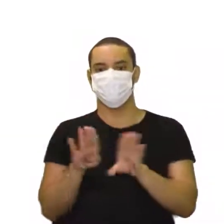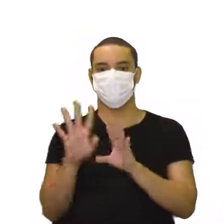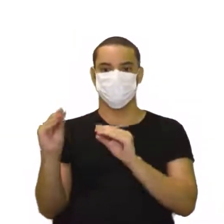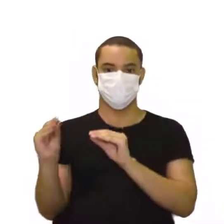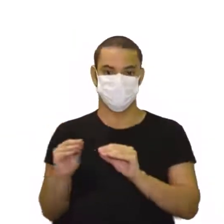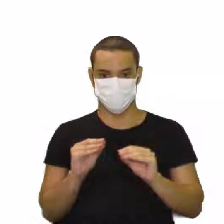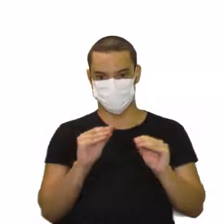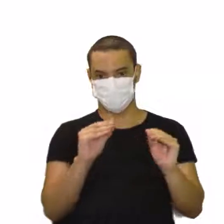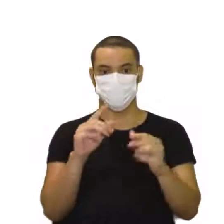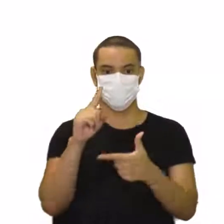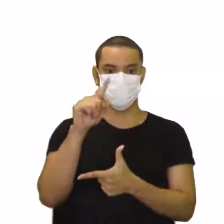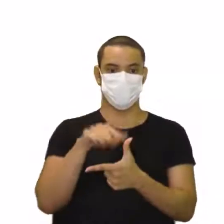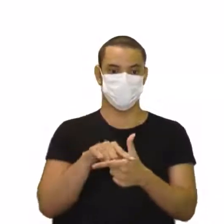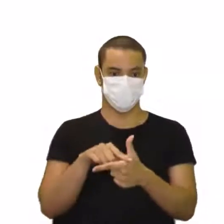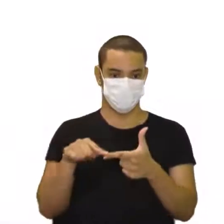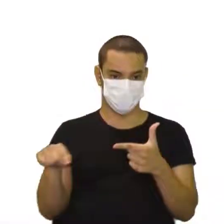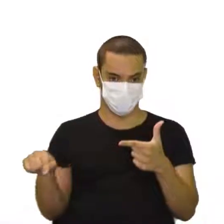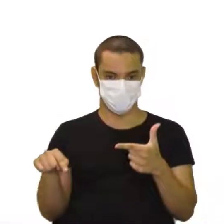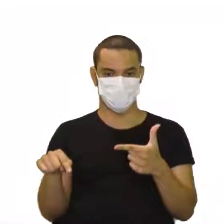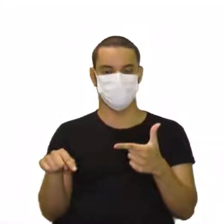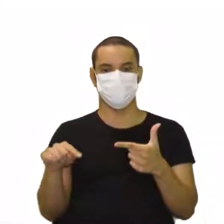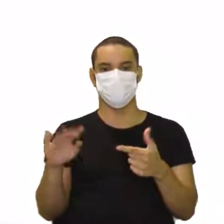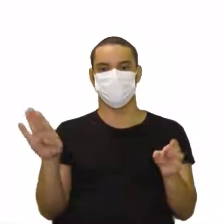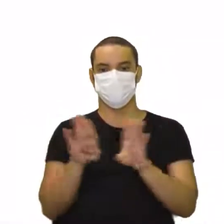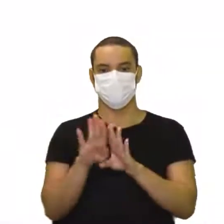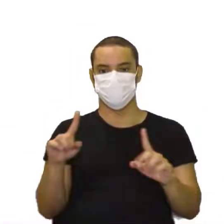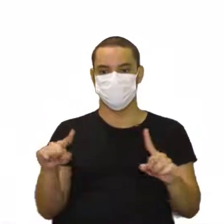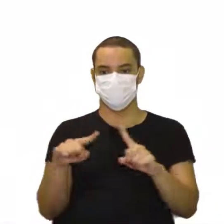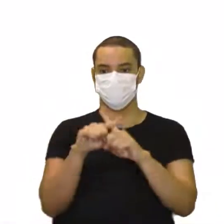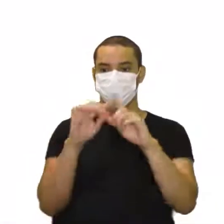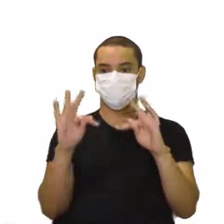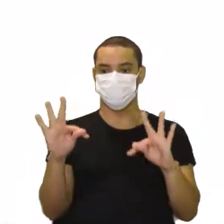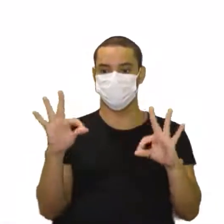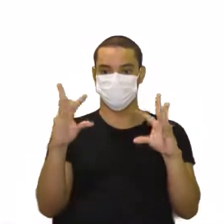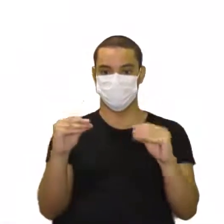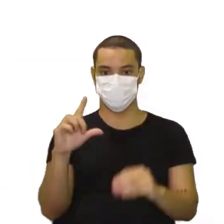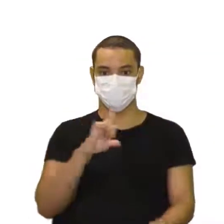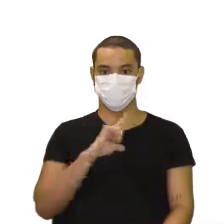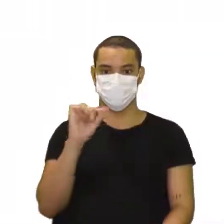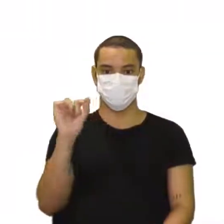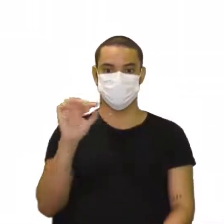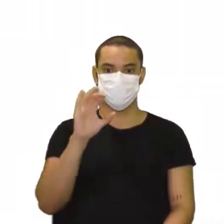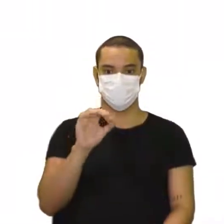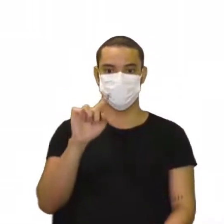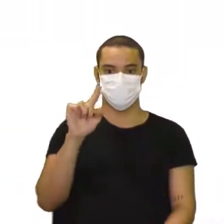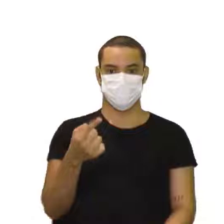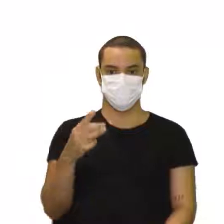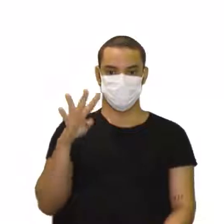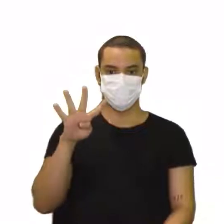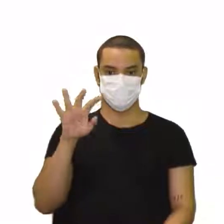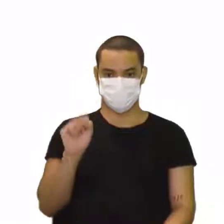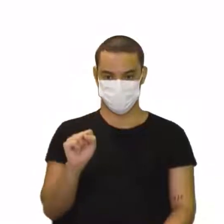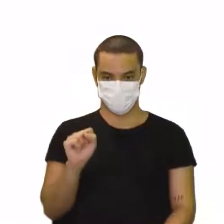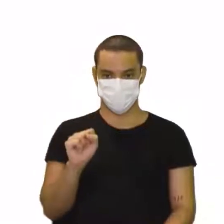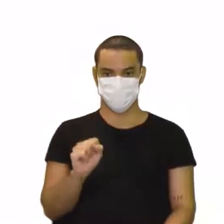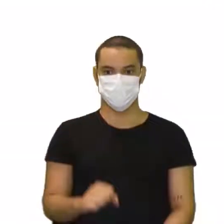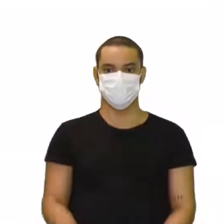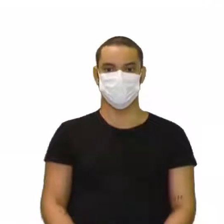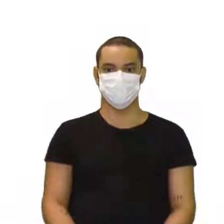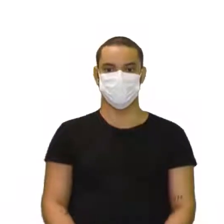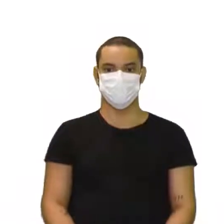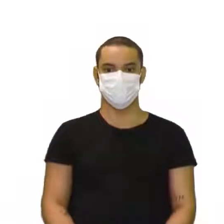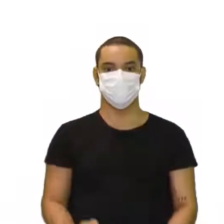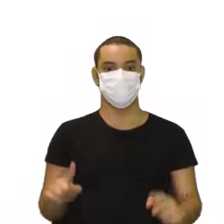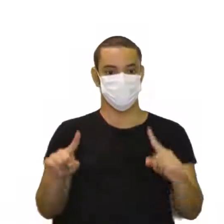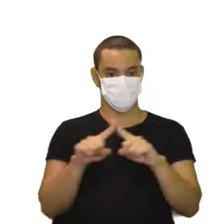0,4, dividindo, multiplicando todos eles, eu vou ficar com 0,48, certo? 0,4